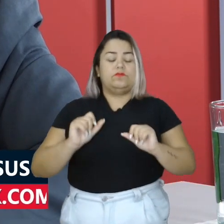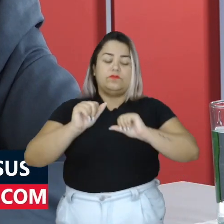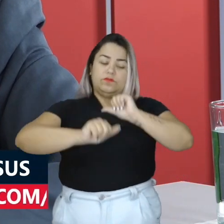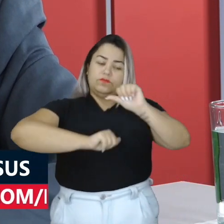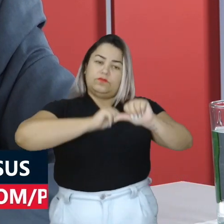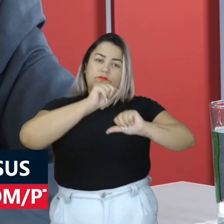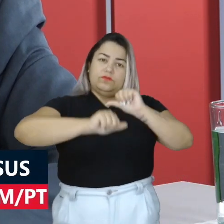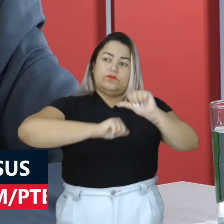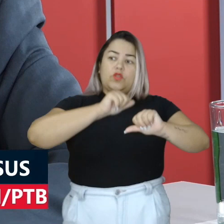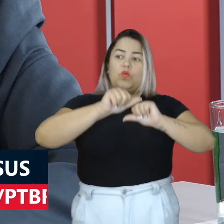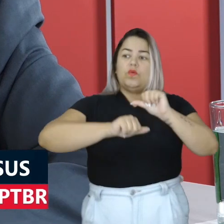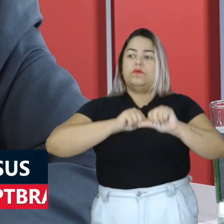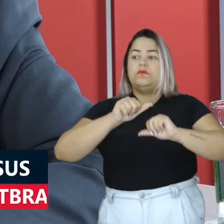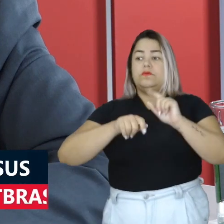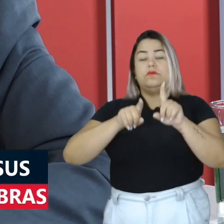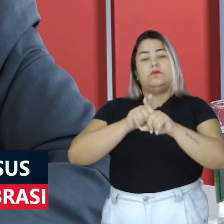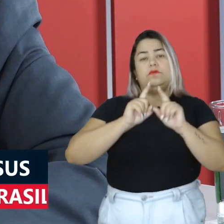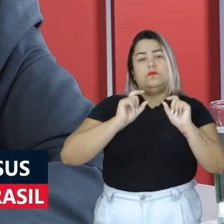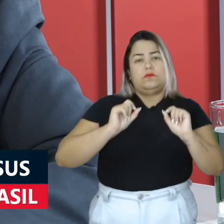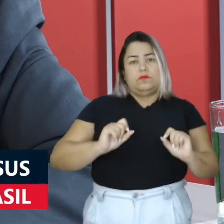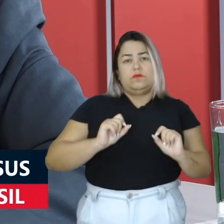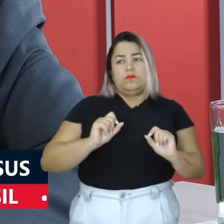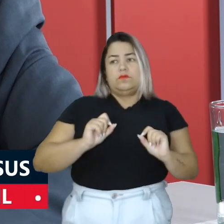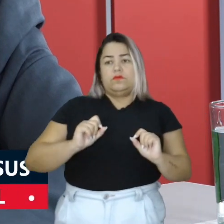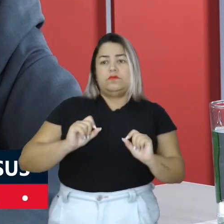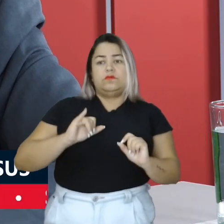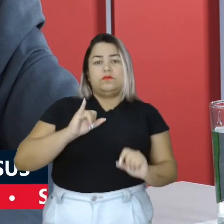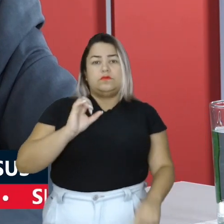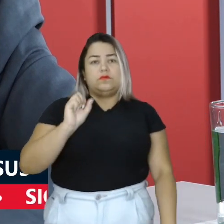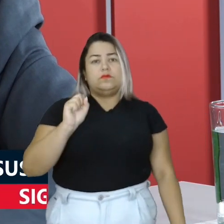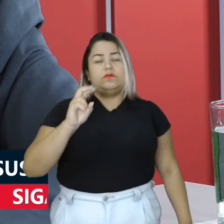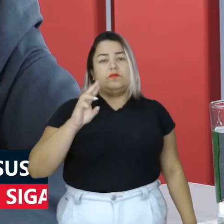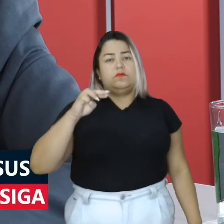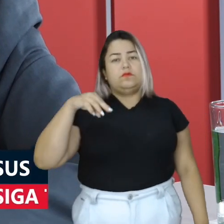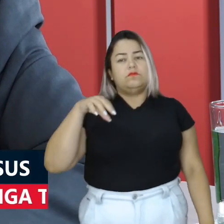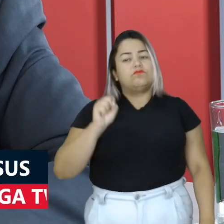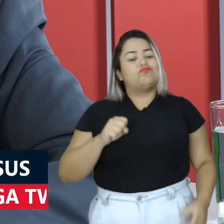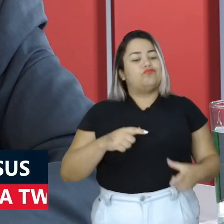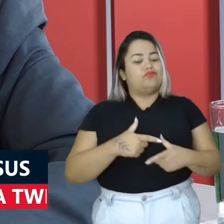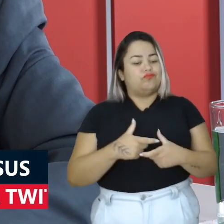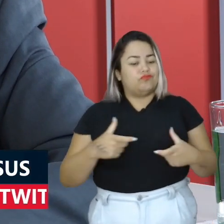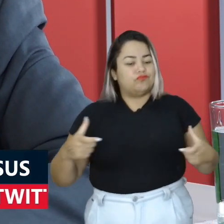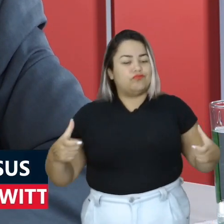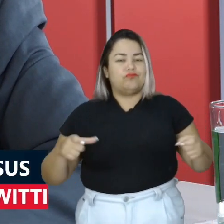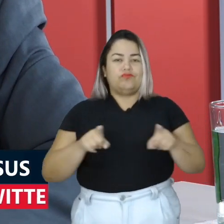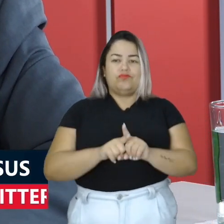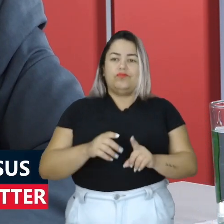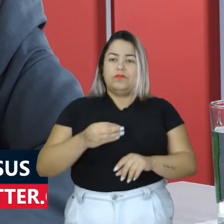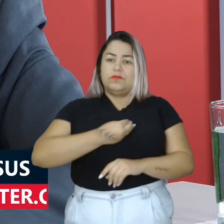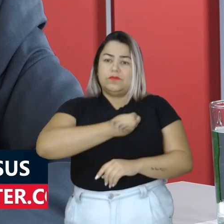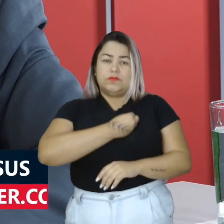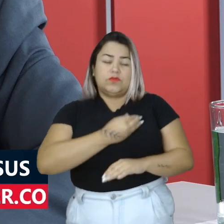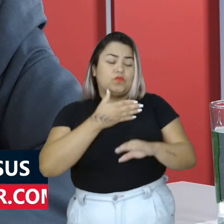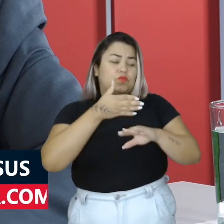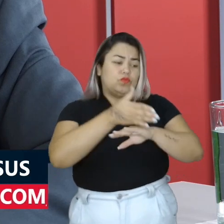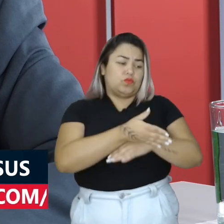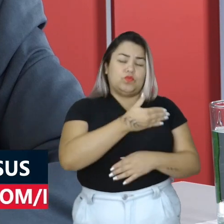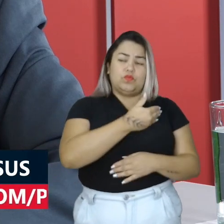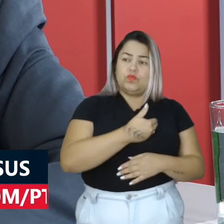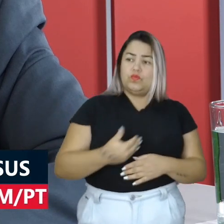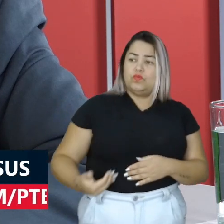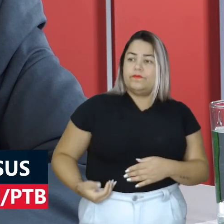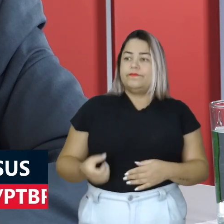mudar o cenário da produção de insumos para a saúde, ampliar a participação pública na produção